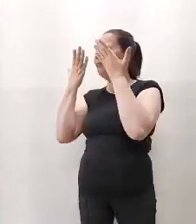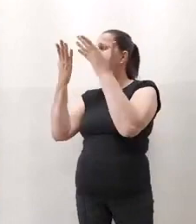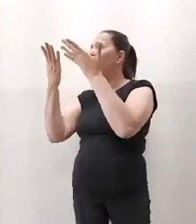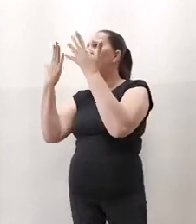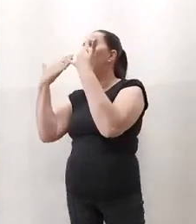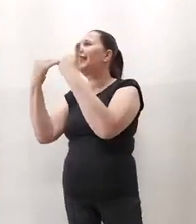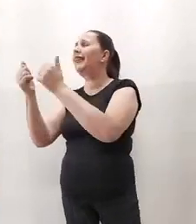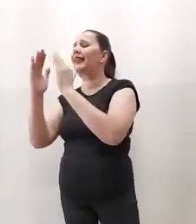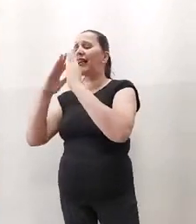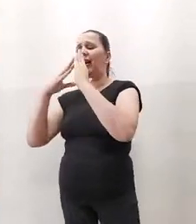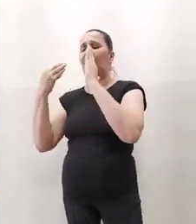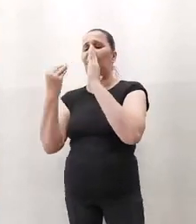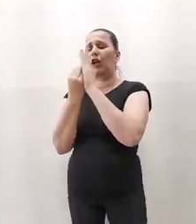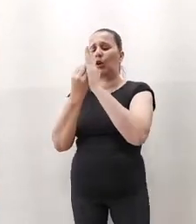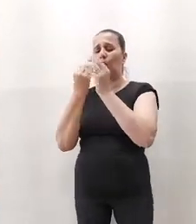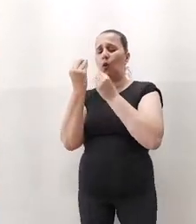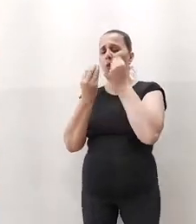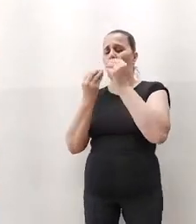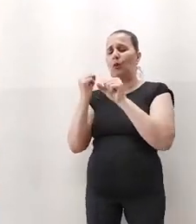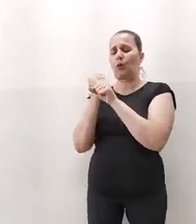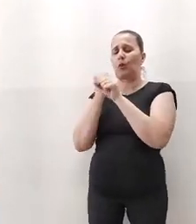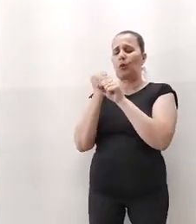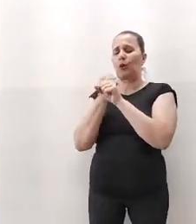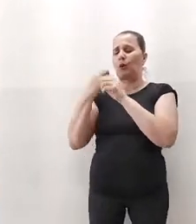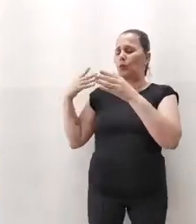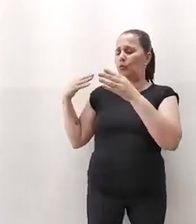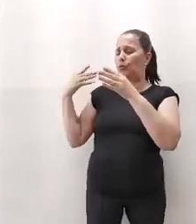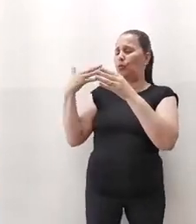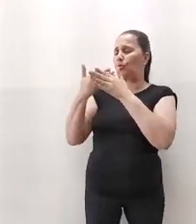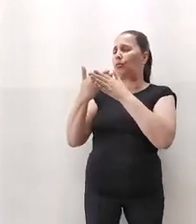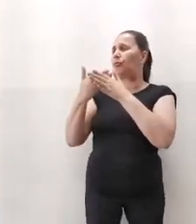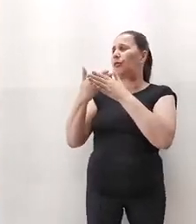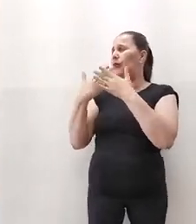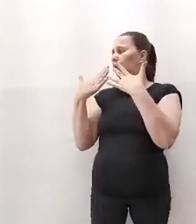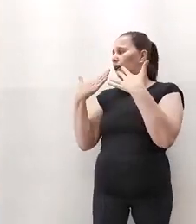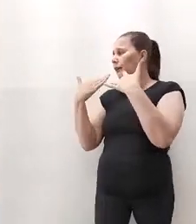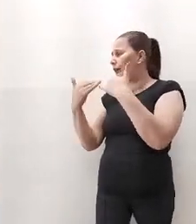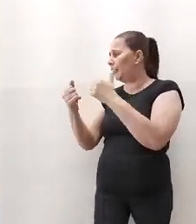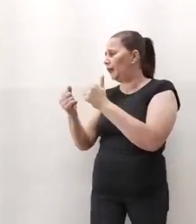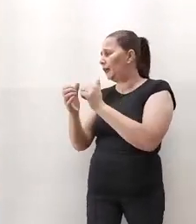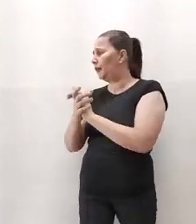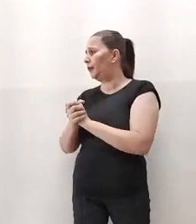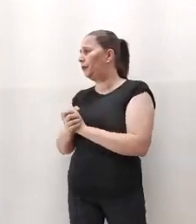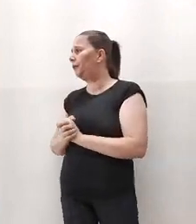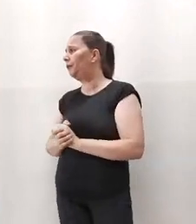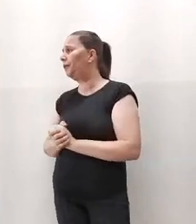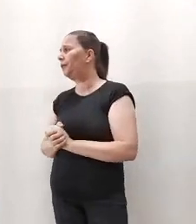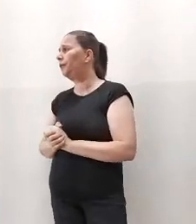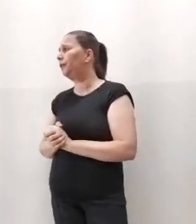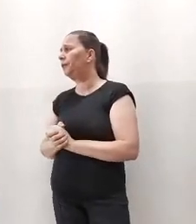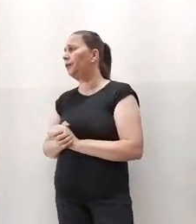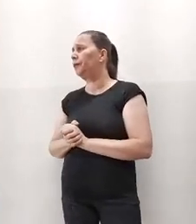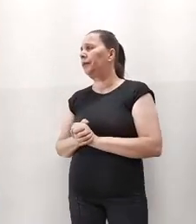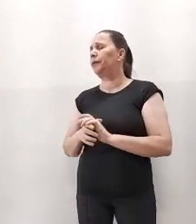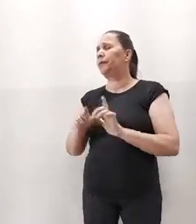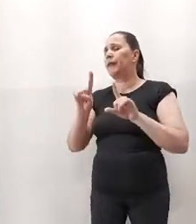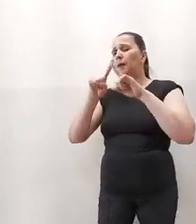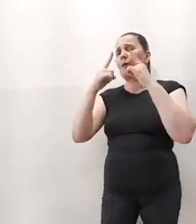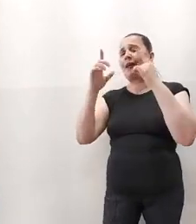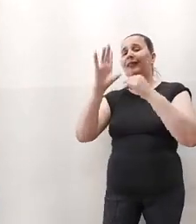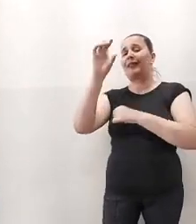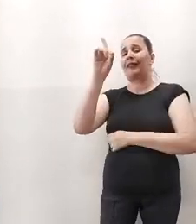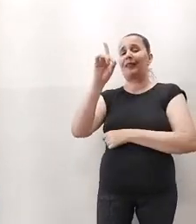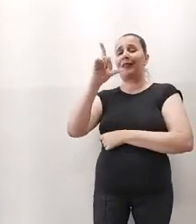essa igreja da forma que nós construímos há tantos anos. Aceite. Mas Deus tem um